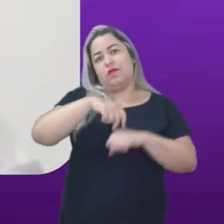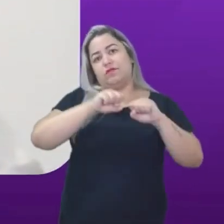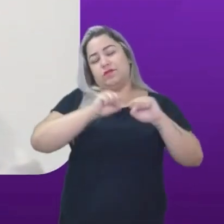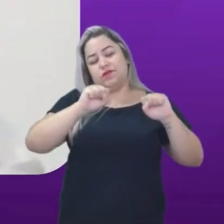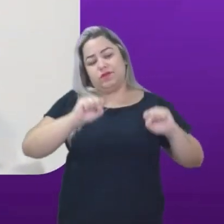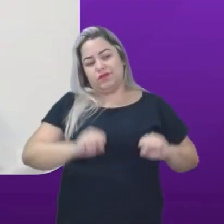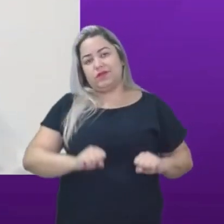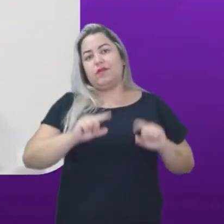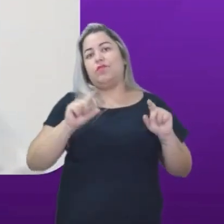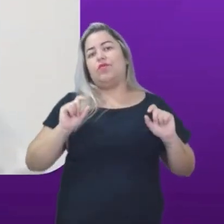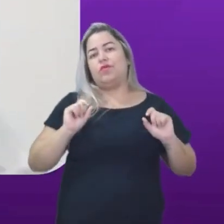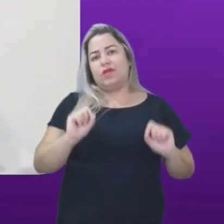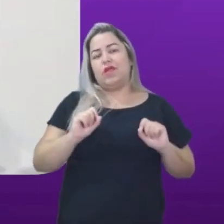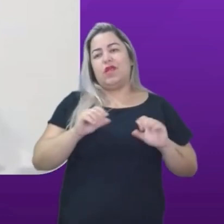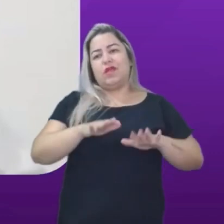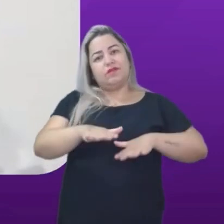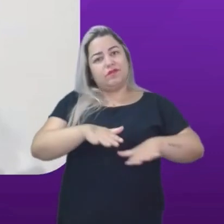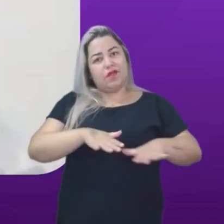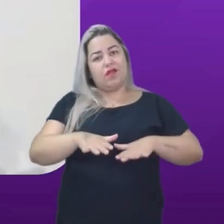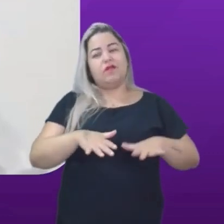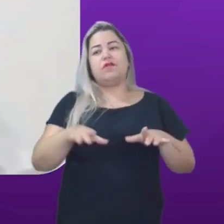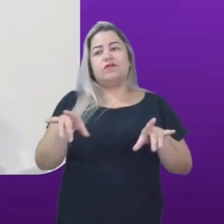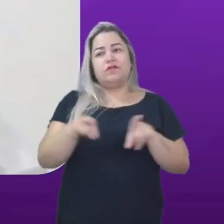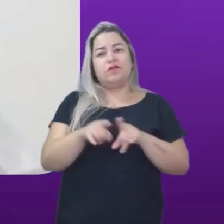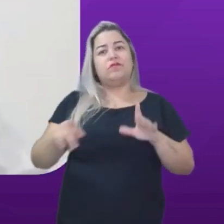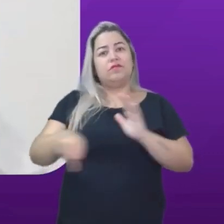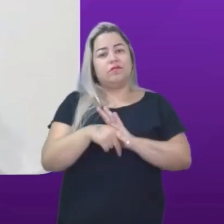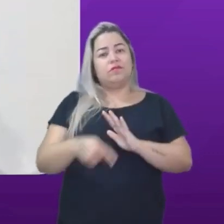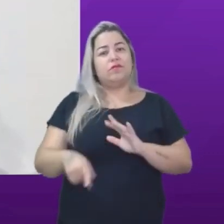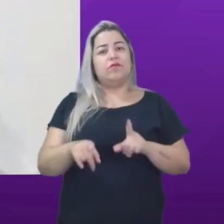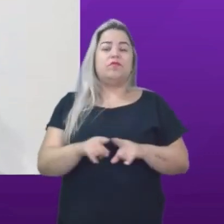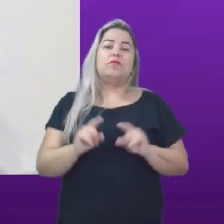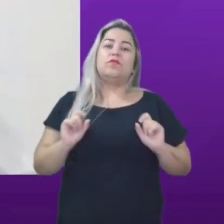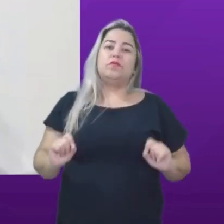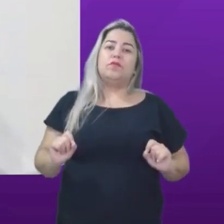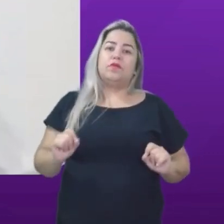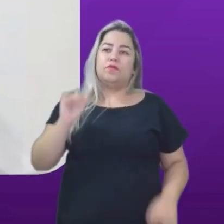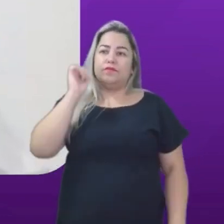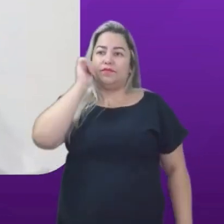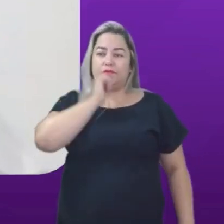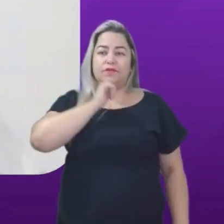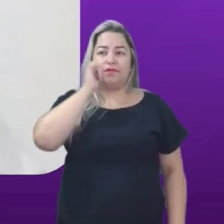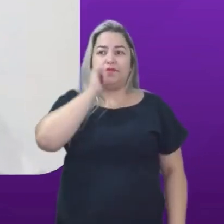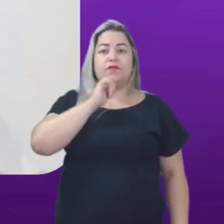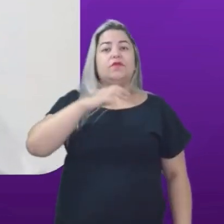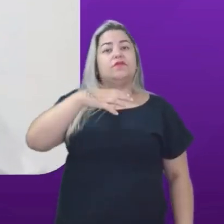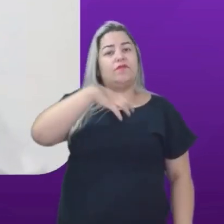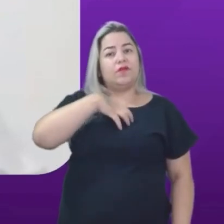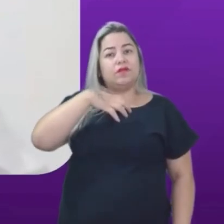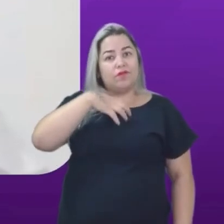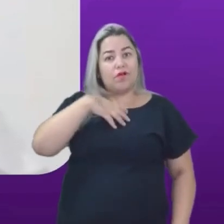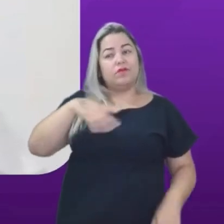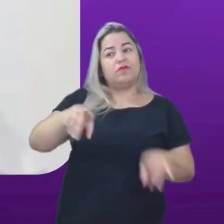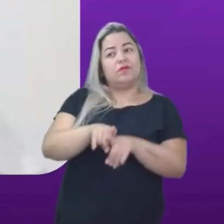sistema que ele é movido, sustentado também e gerido pelas mulheres. Em Salvador